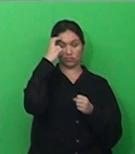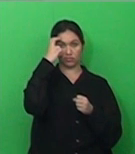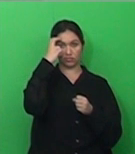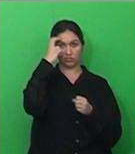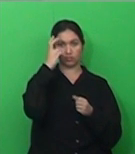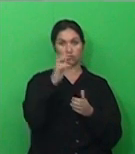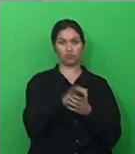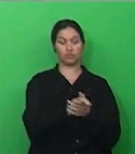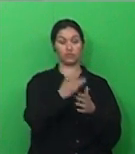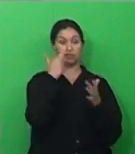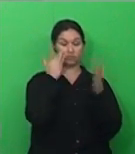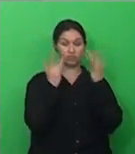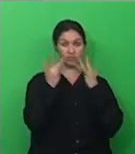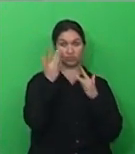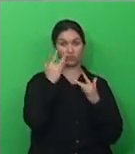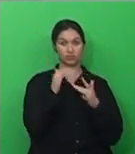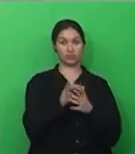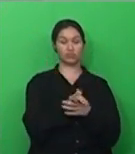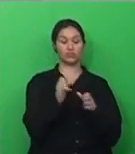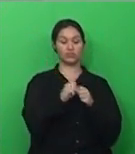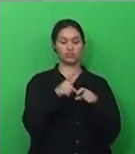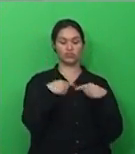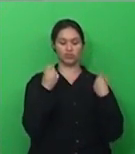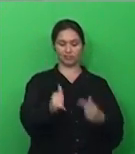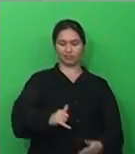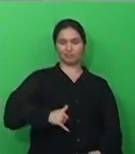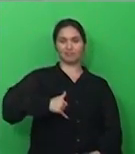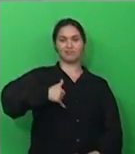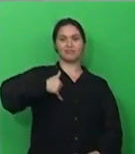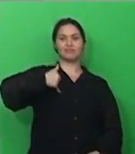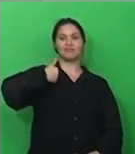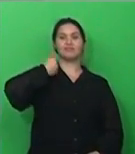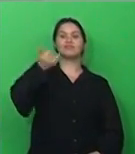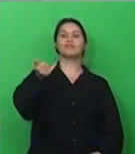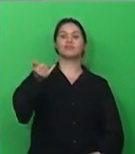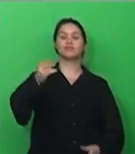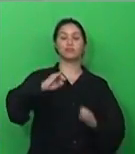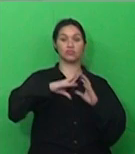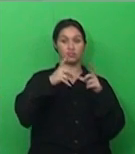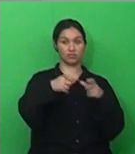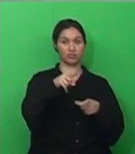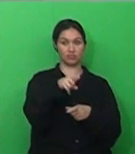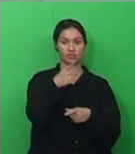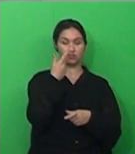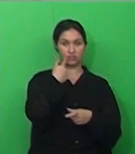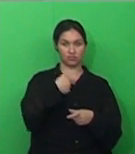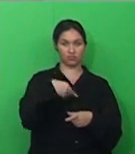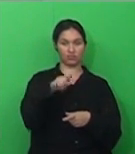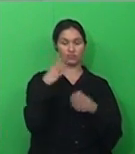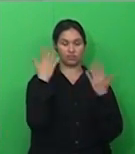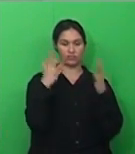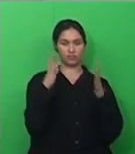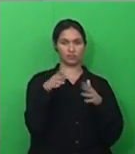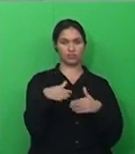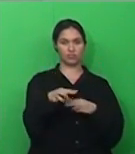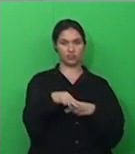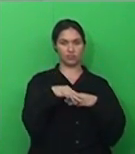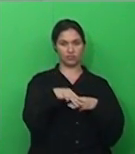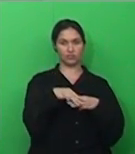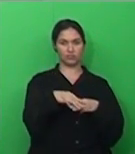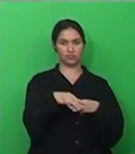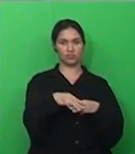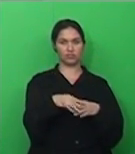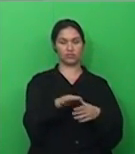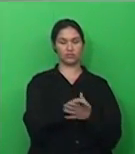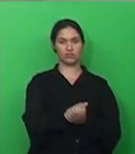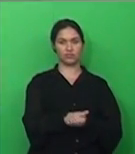que tanto orgulha a nossa cidade e o nosso estado, por todos os lugares onde vocês passam. Parabéns, essa moção é muito mais do que merecida.